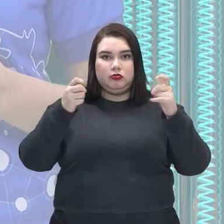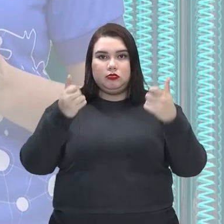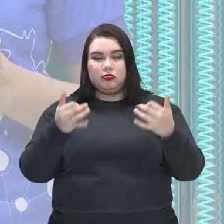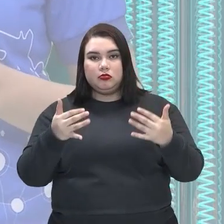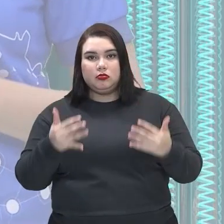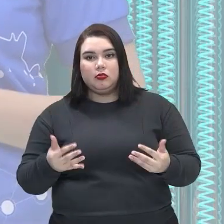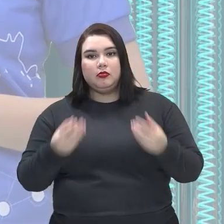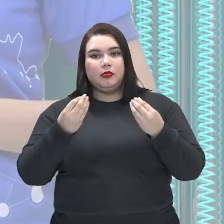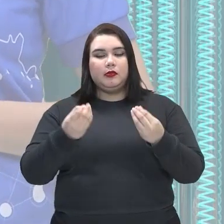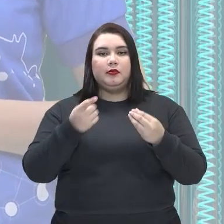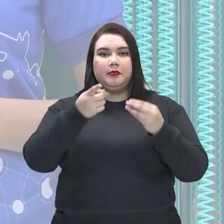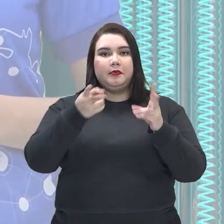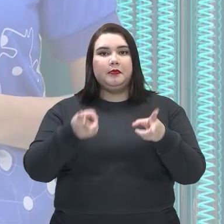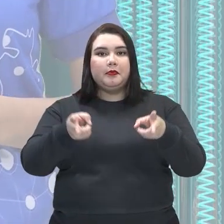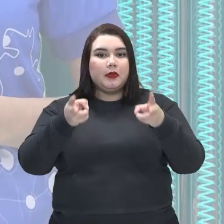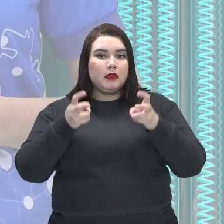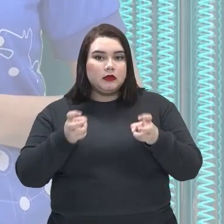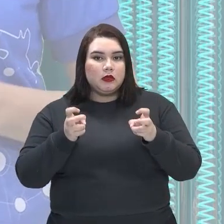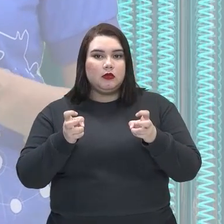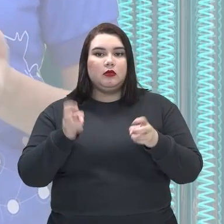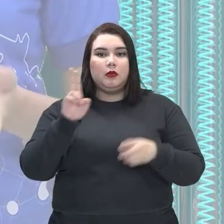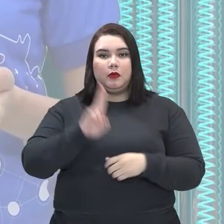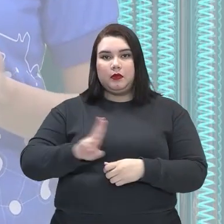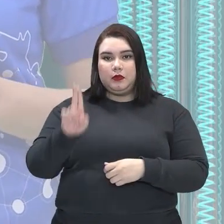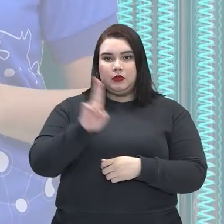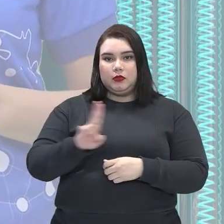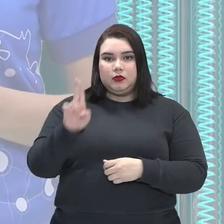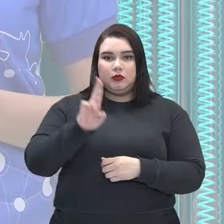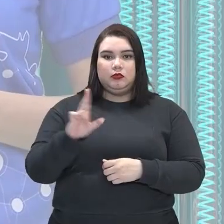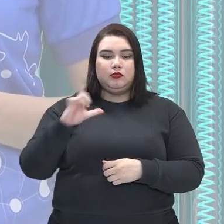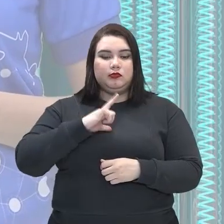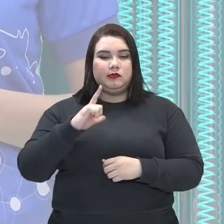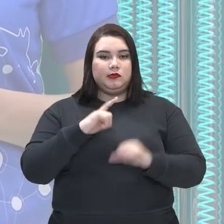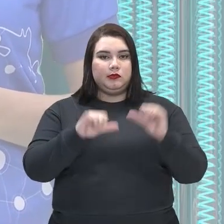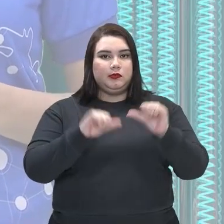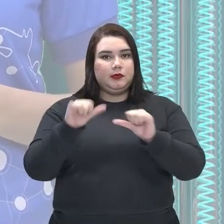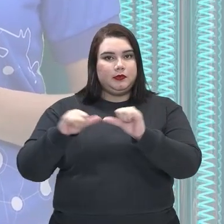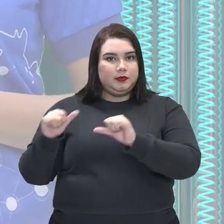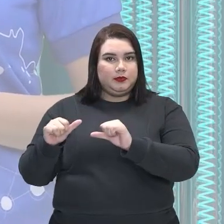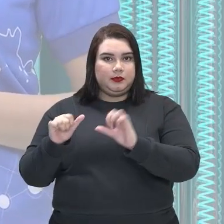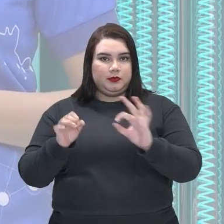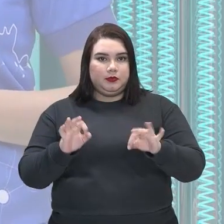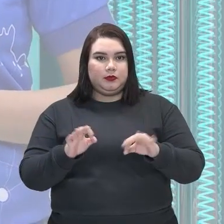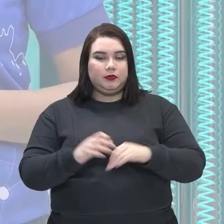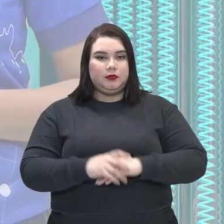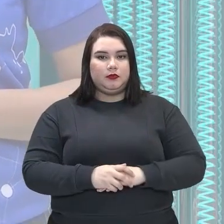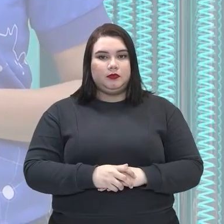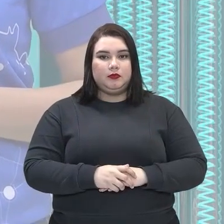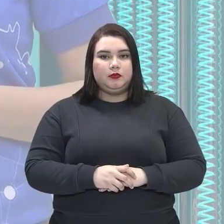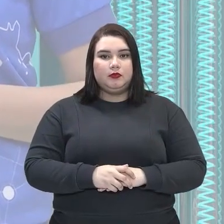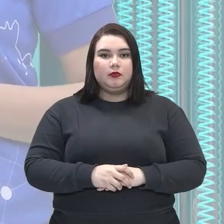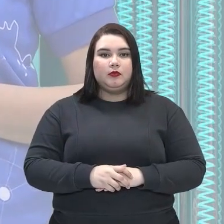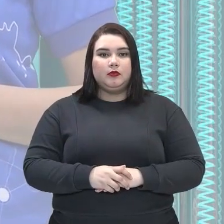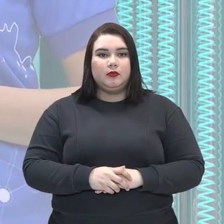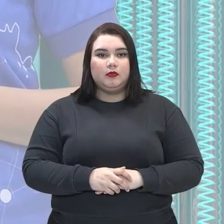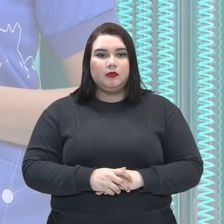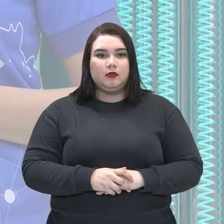para você perceber, né, a utilização de um ou de outro. Então, vamos ver aqui um pouquinho mais sobre